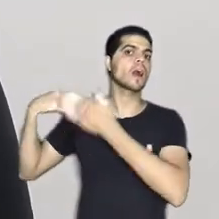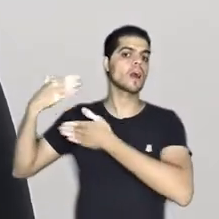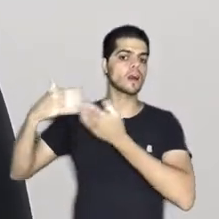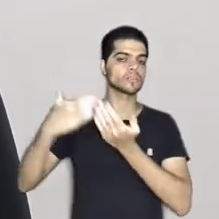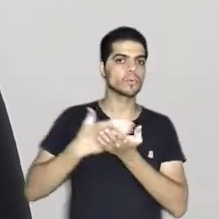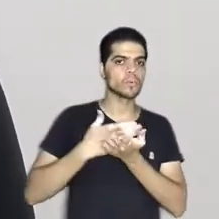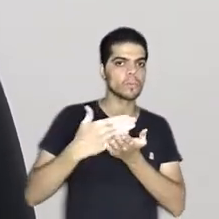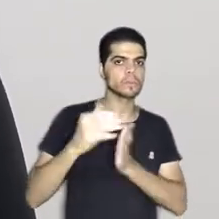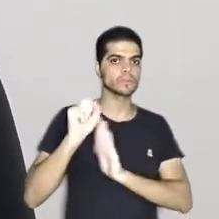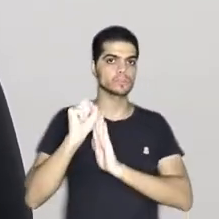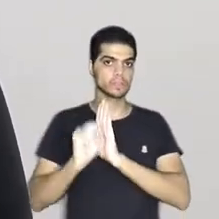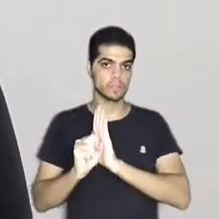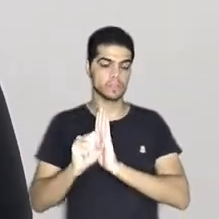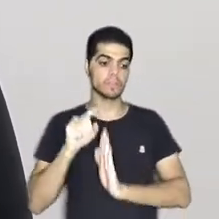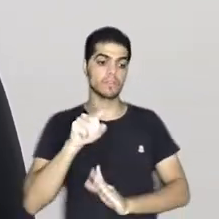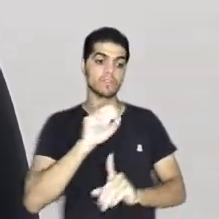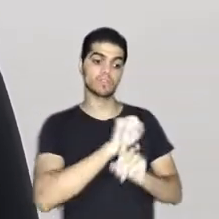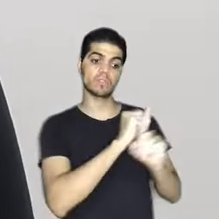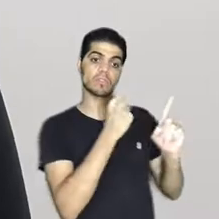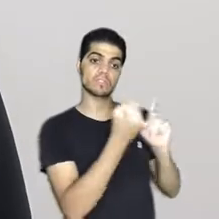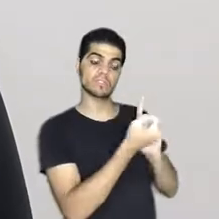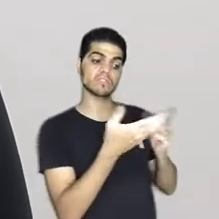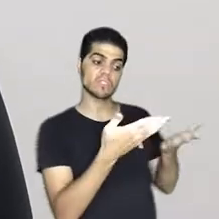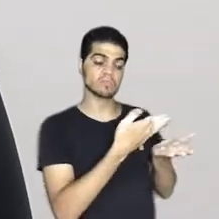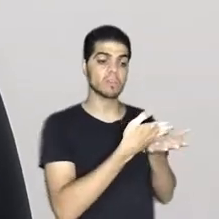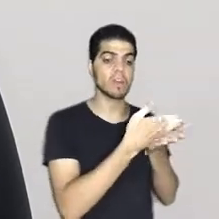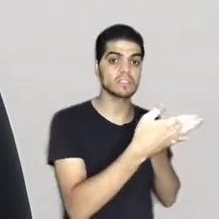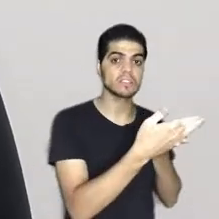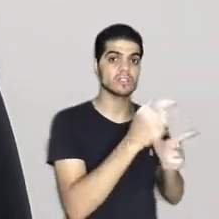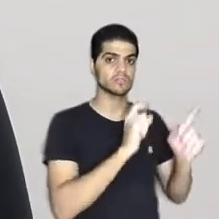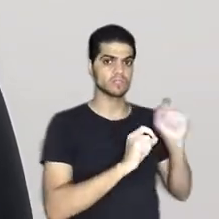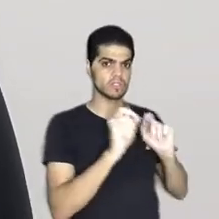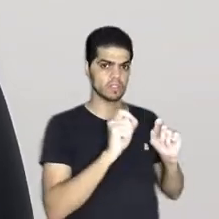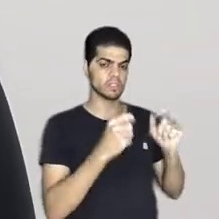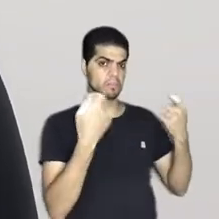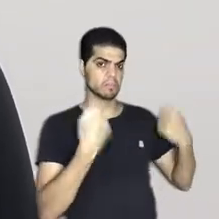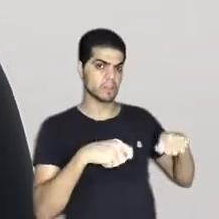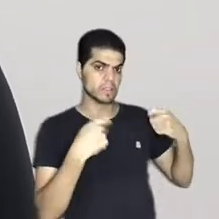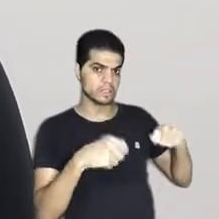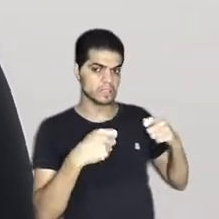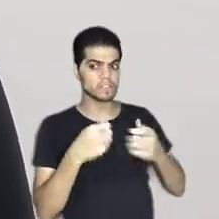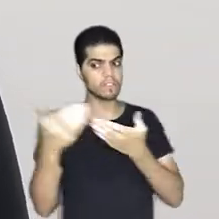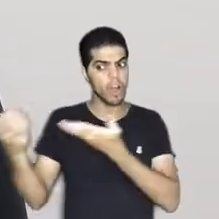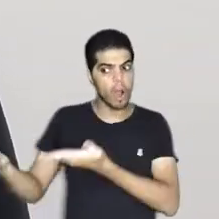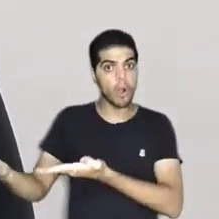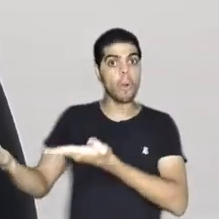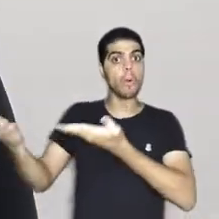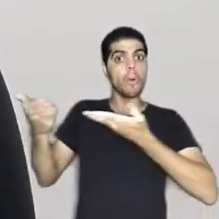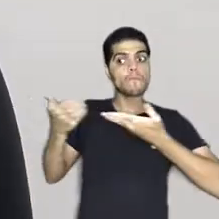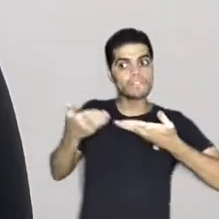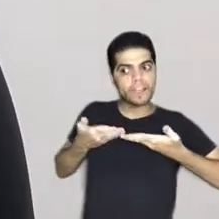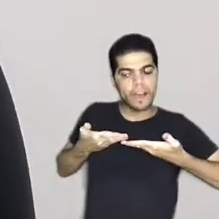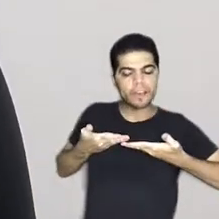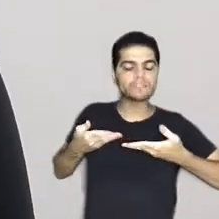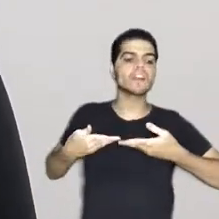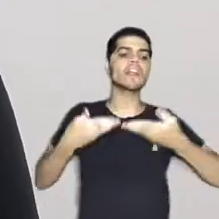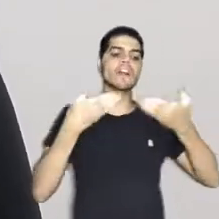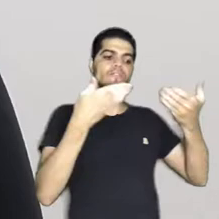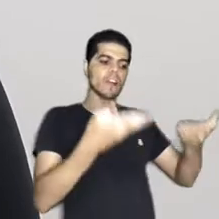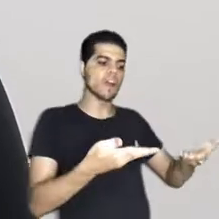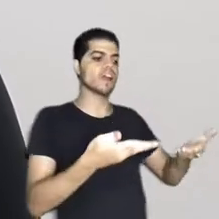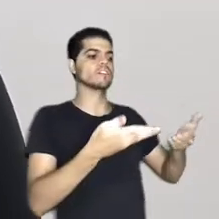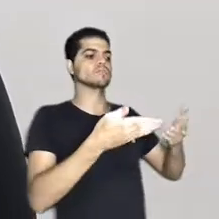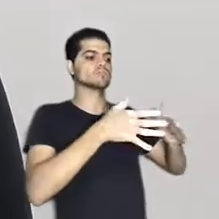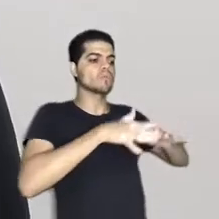século, porque ela é uma sociedade iniciática, ou seja, você precisa ser convidado, passar por um rito